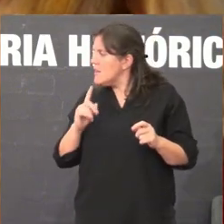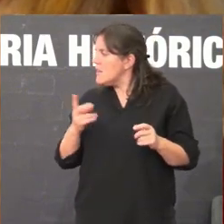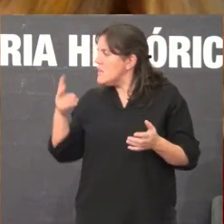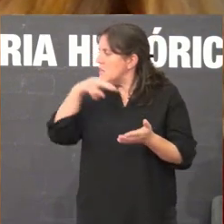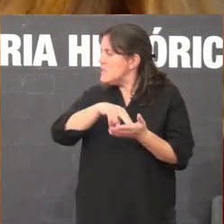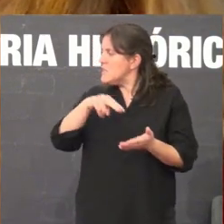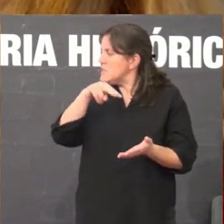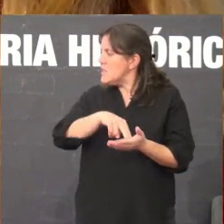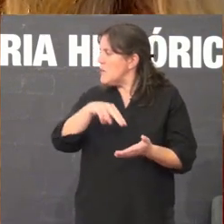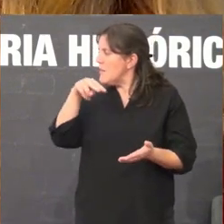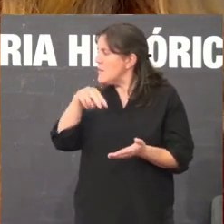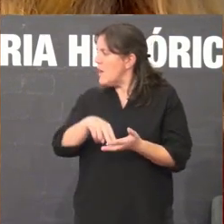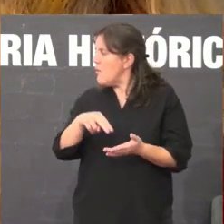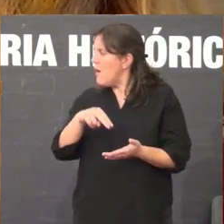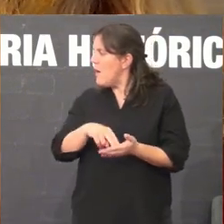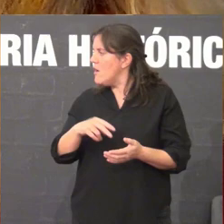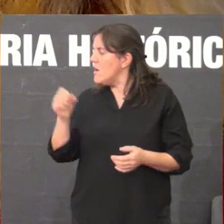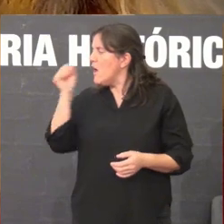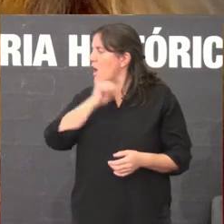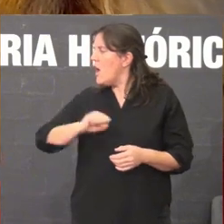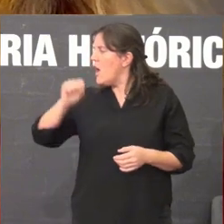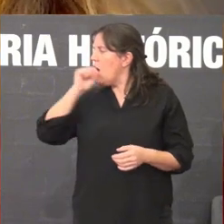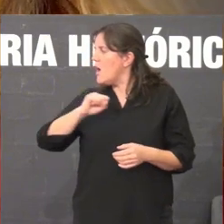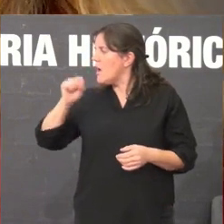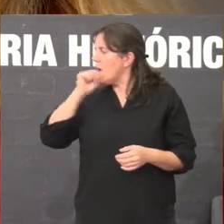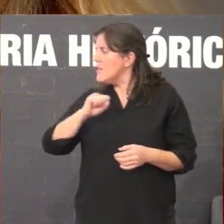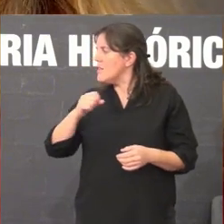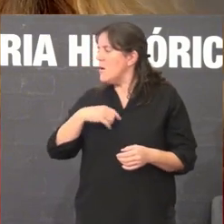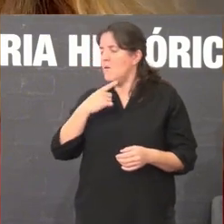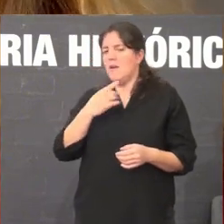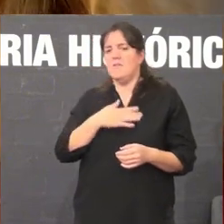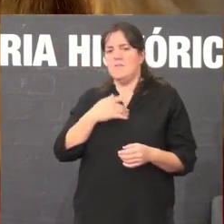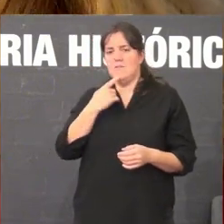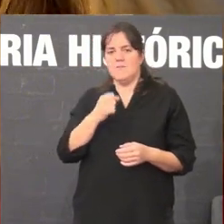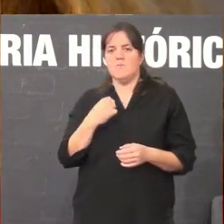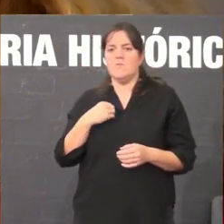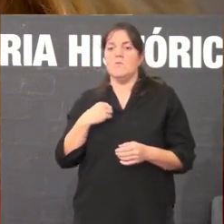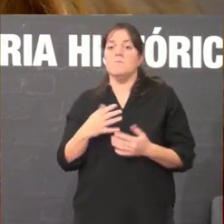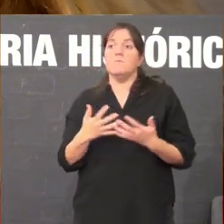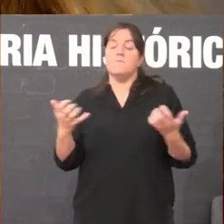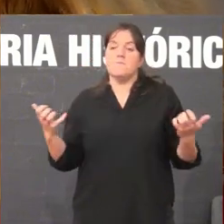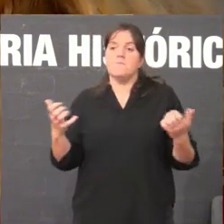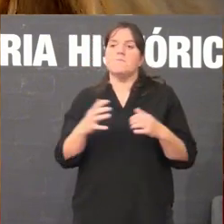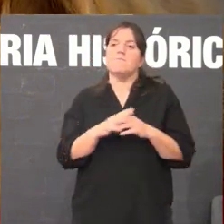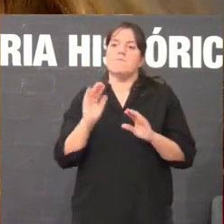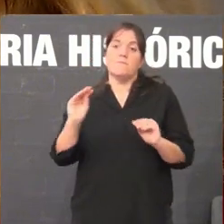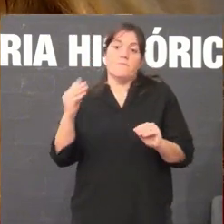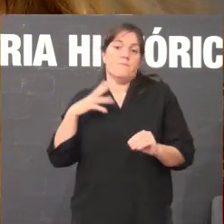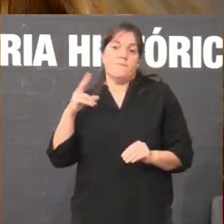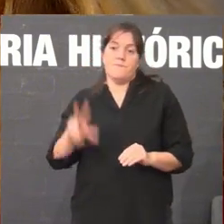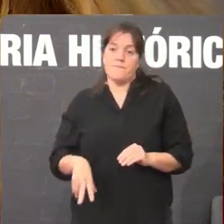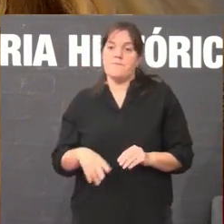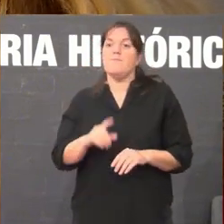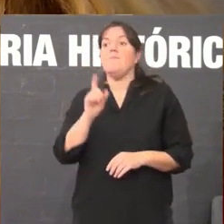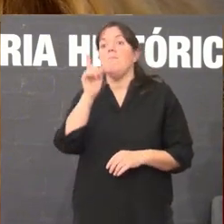meio das suas intervenções e cantava a Grândola Vila Morena. Mas não só. Também